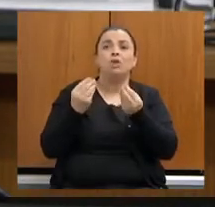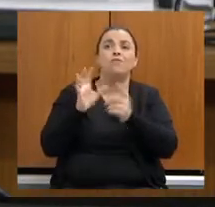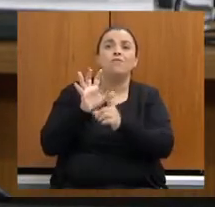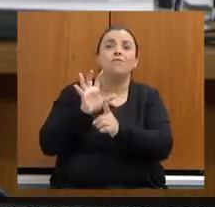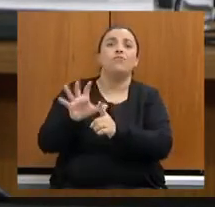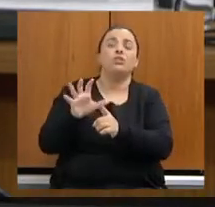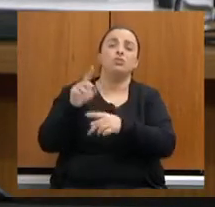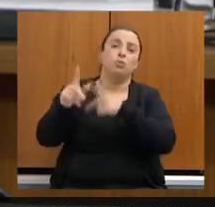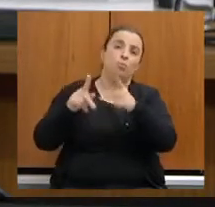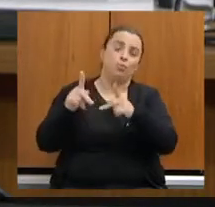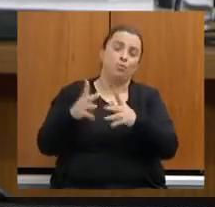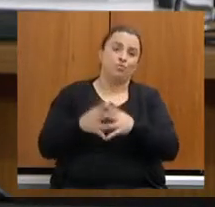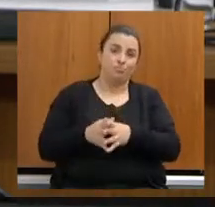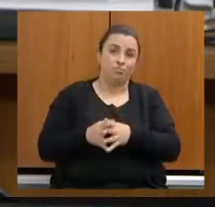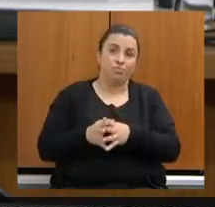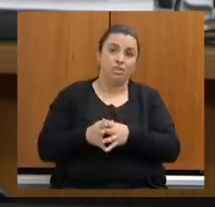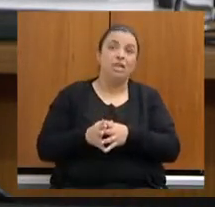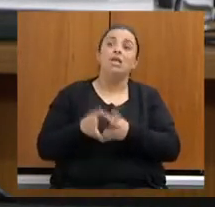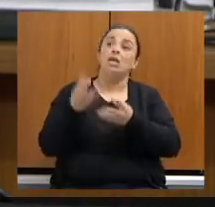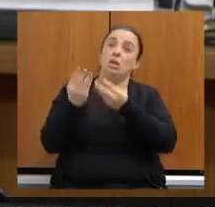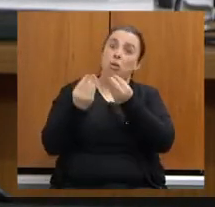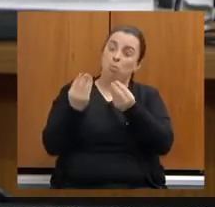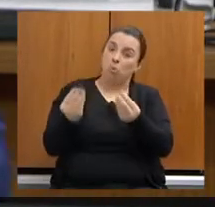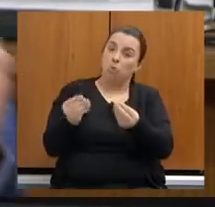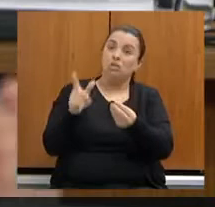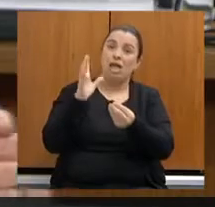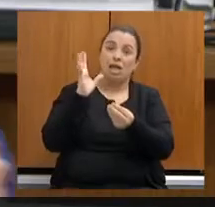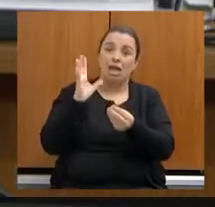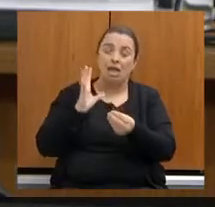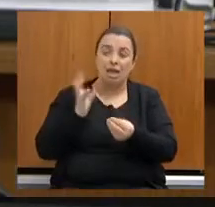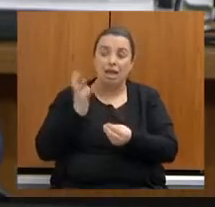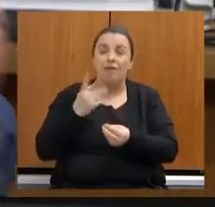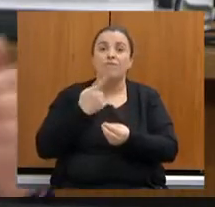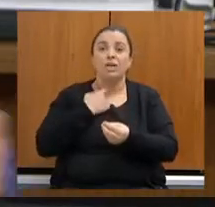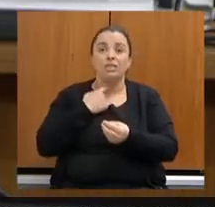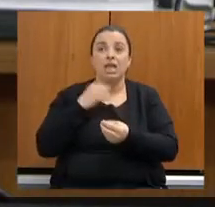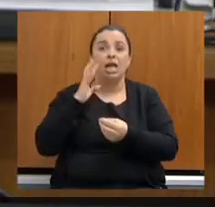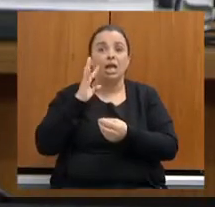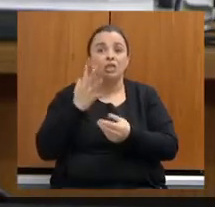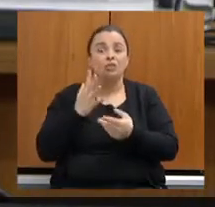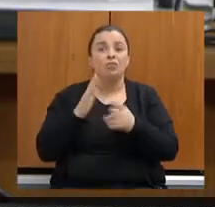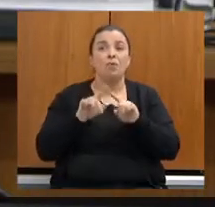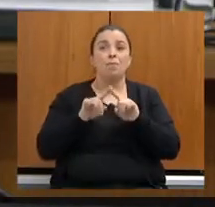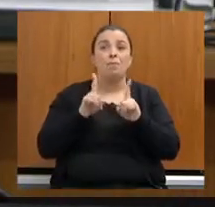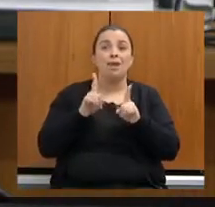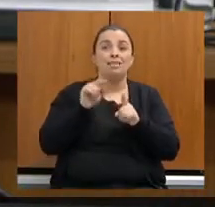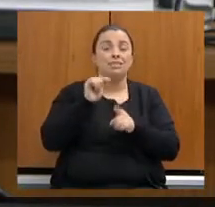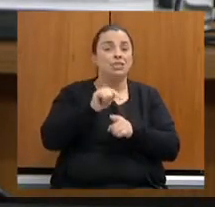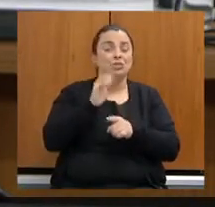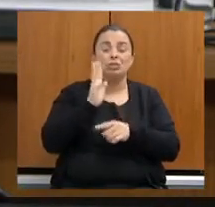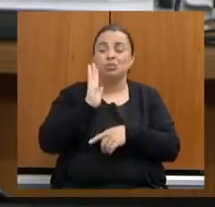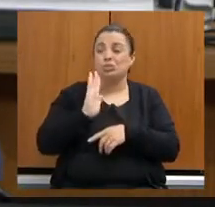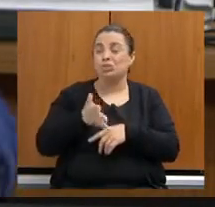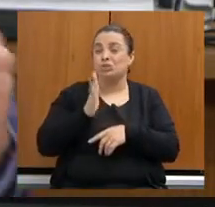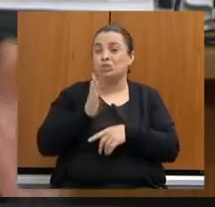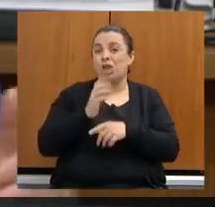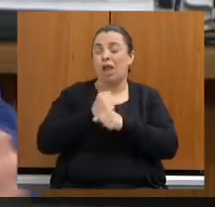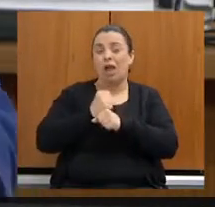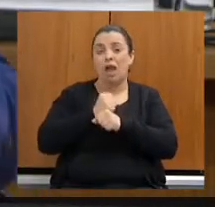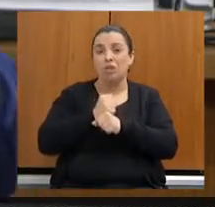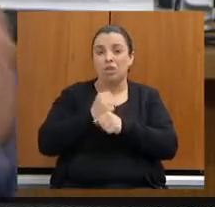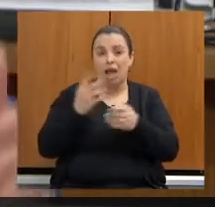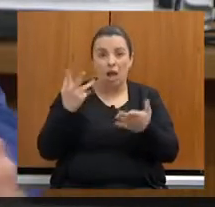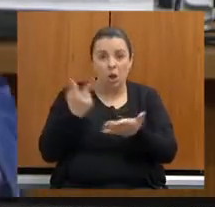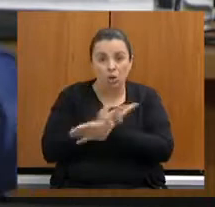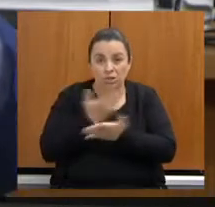estão tentando resolver o problema e não é de hoje é deixar isso muito bem claro que essa situação vem